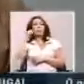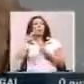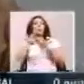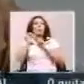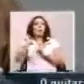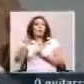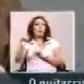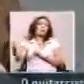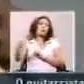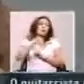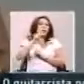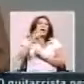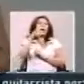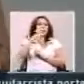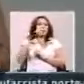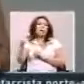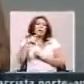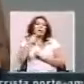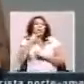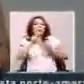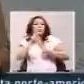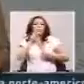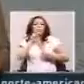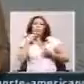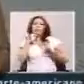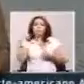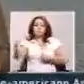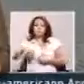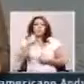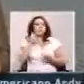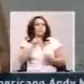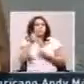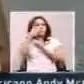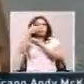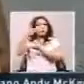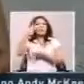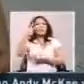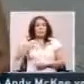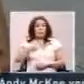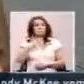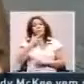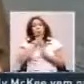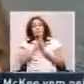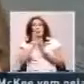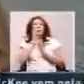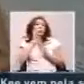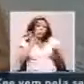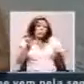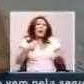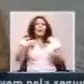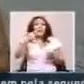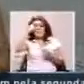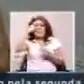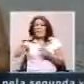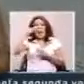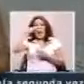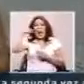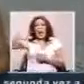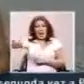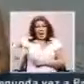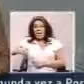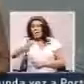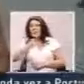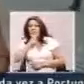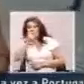por razões que ele próprio conhecerá, não pode estar presente, razão pela qual, perdoem-nos, mas não temos aqui aquela defesa